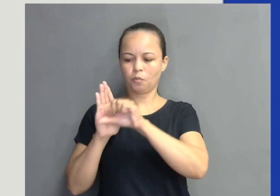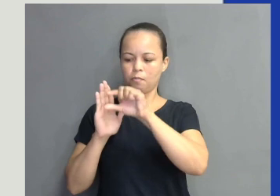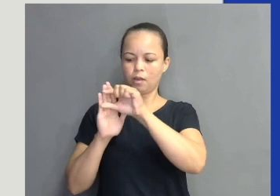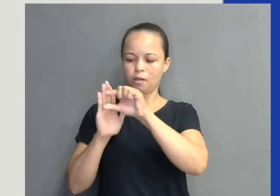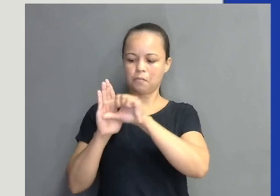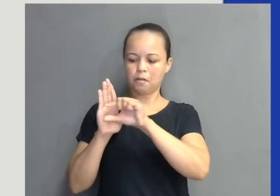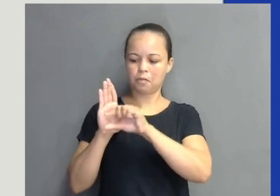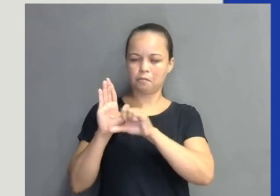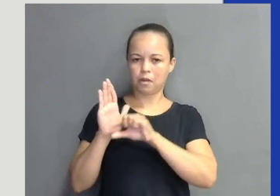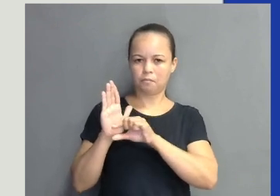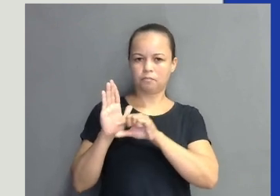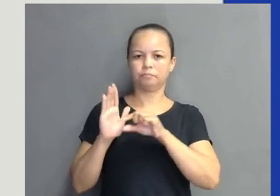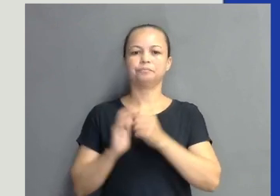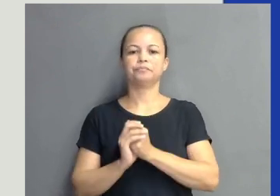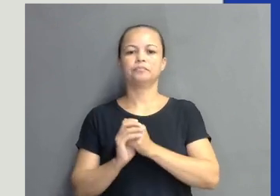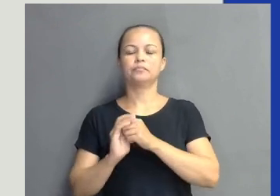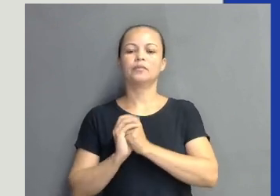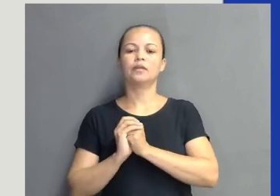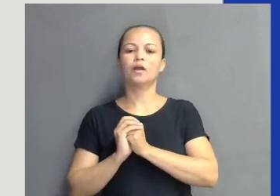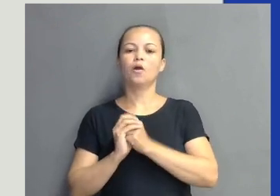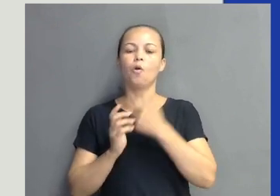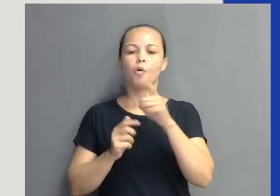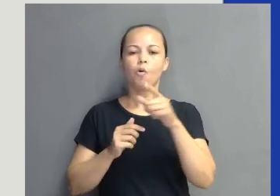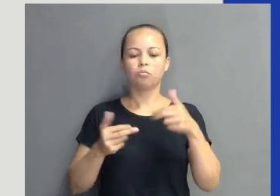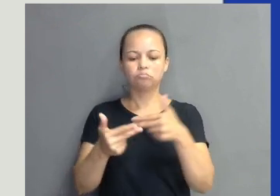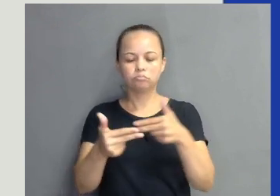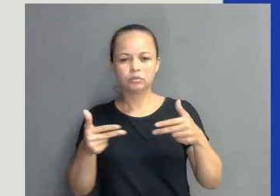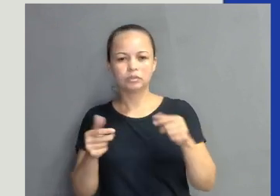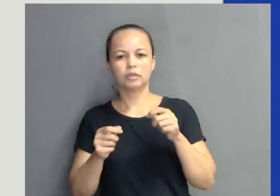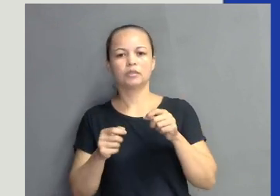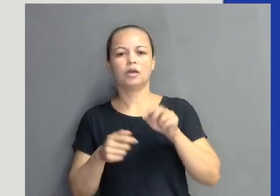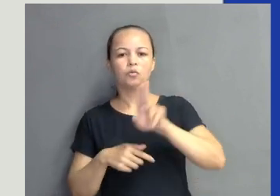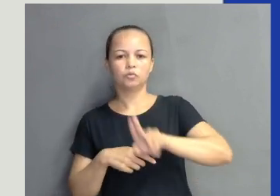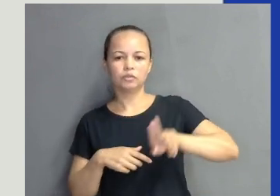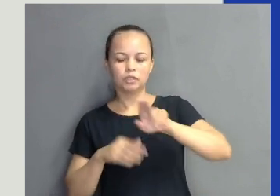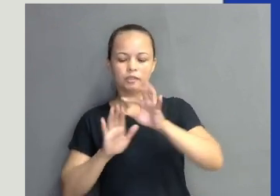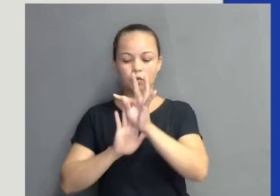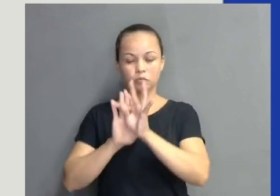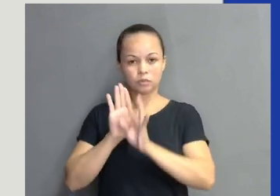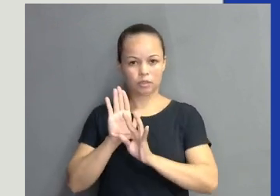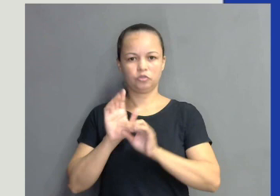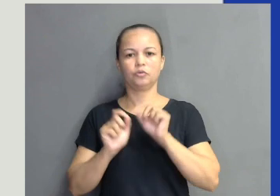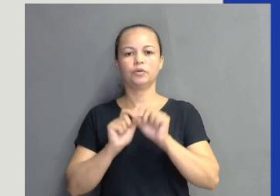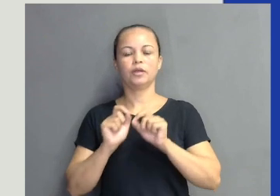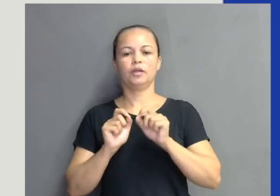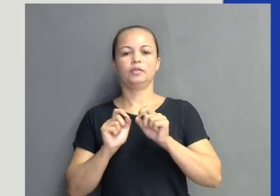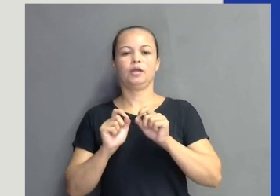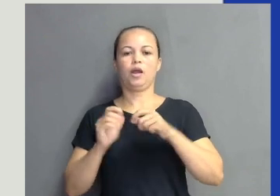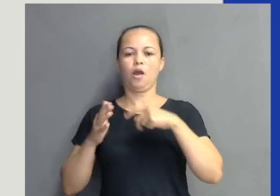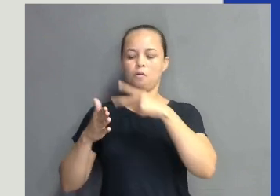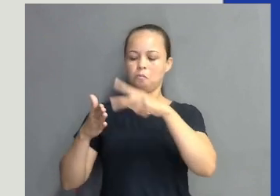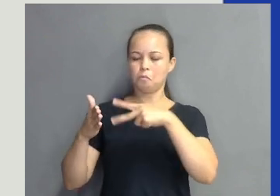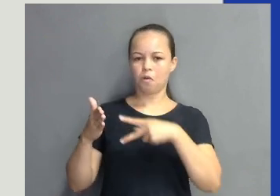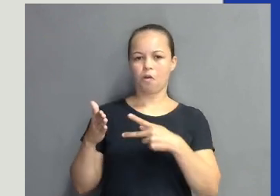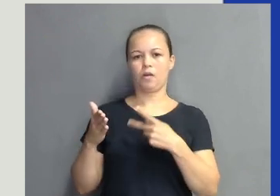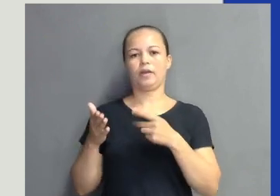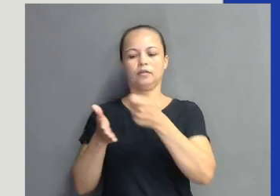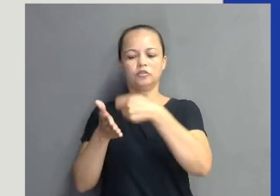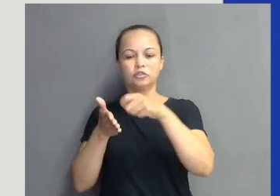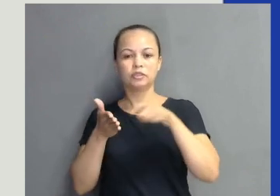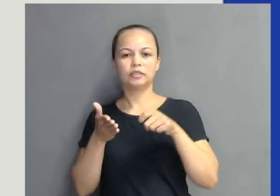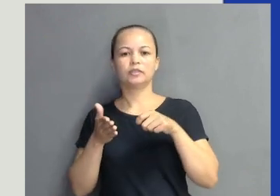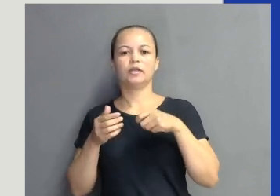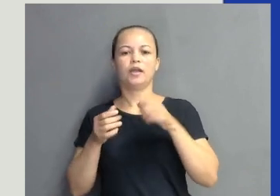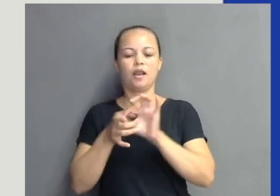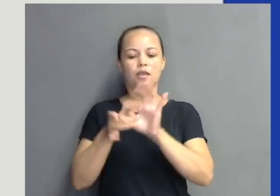recursos, né, que o nosso texto ele utiliza, e cada poeta, né, tem aí a liberdade, cada escritor tem a liberdade para utilizar, são algumas figuras